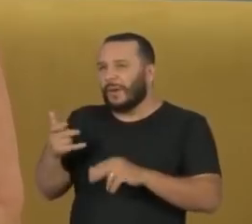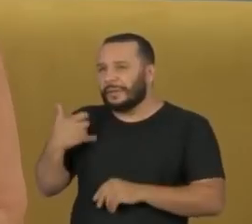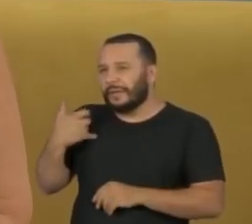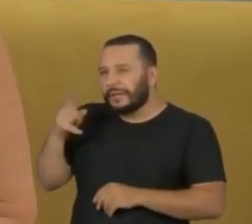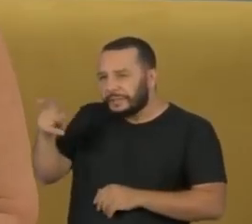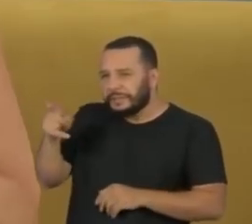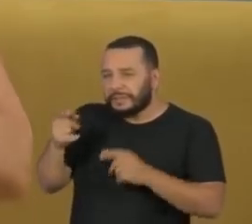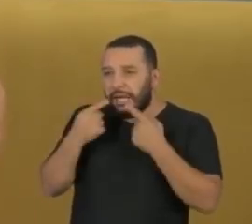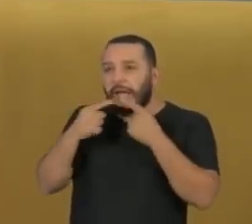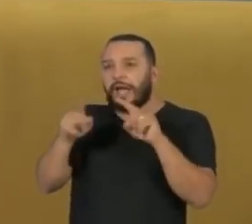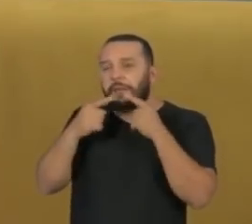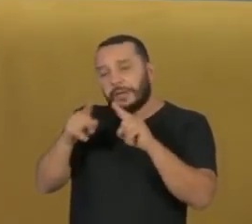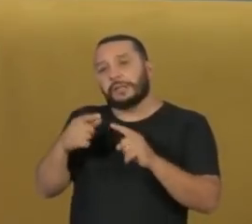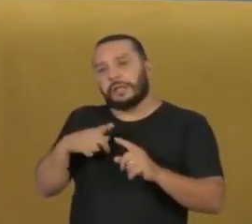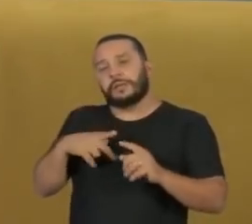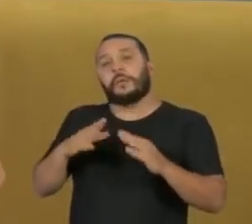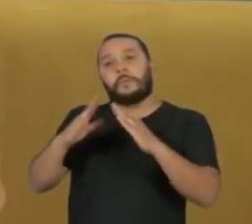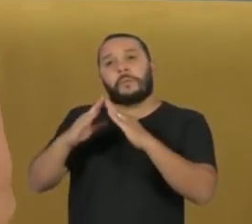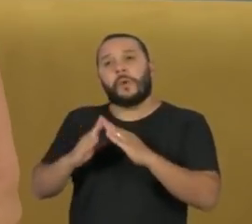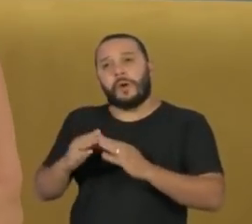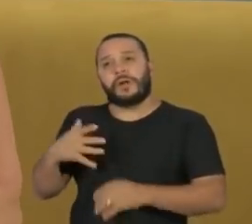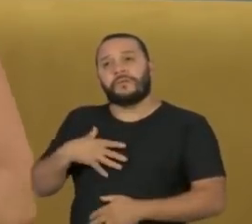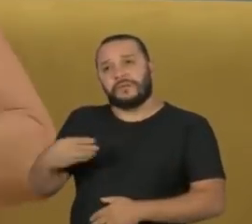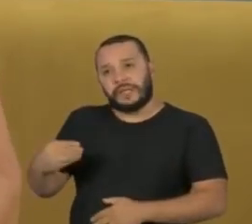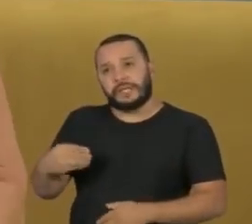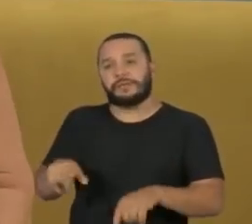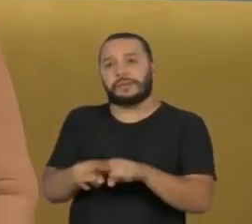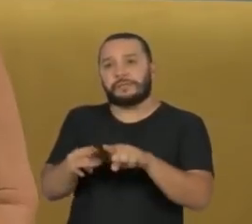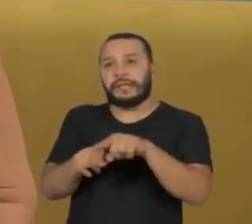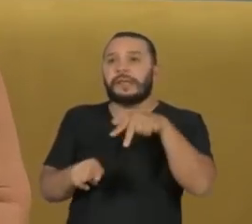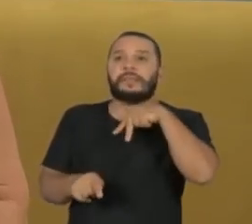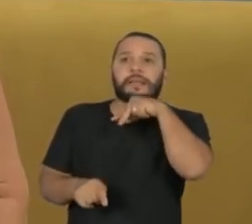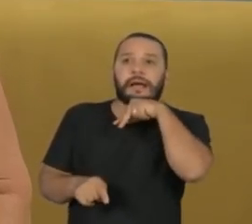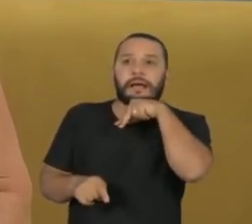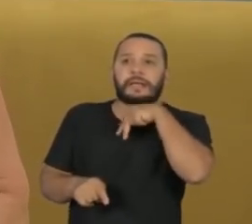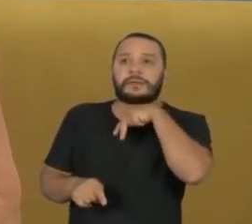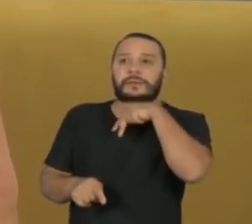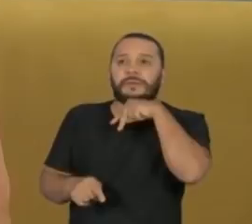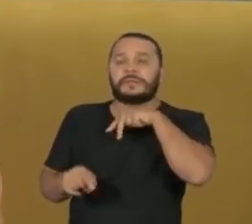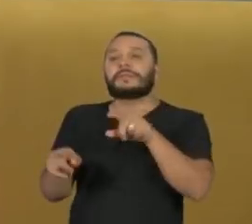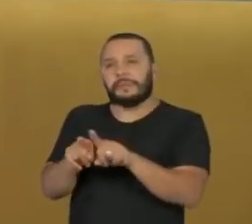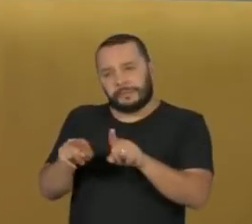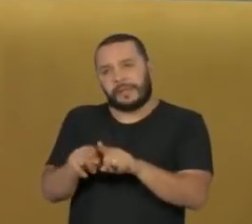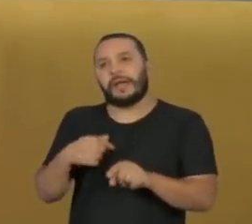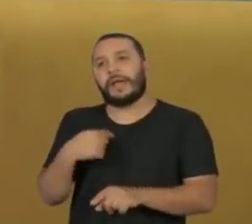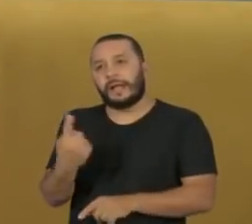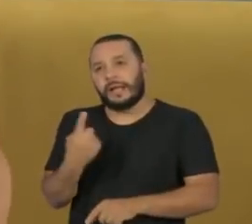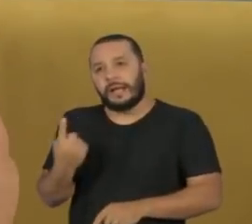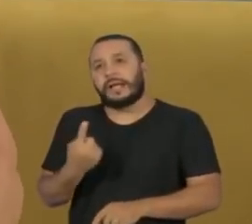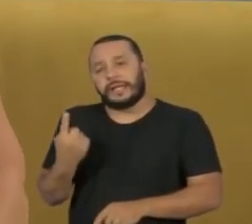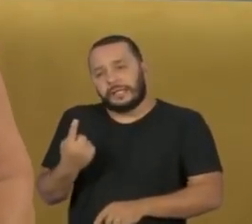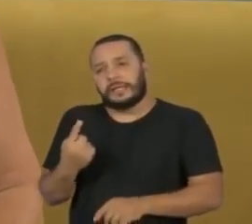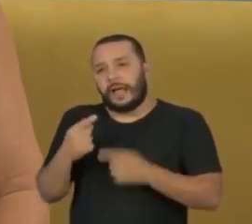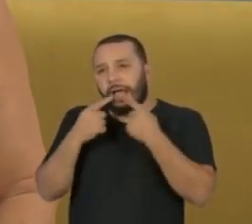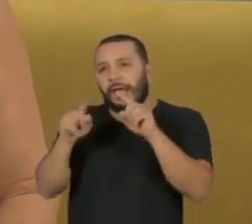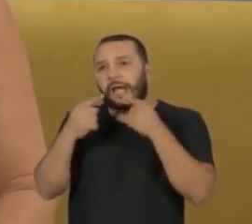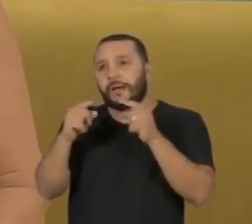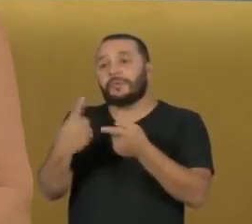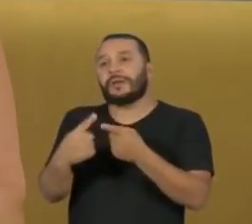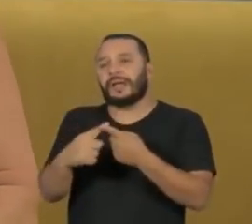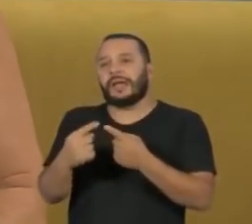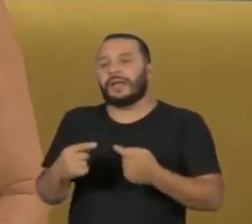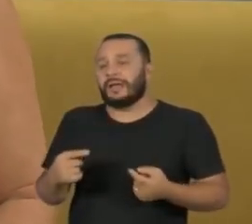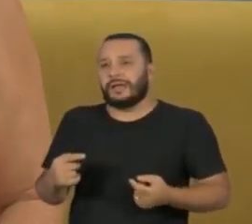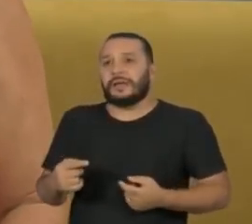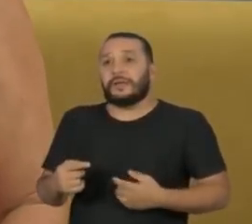que mora eventualmente com filho e neto e que também se queixa de solidão. Que é como se o filho passa direto,